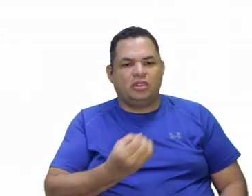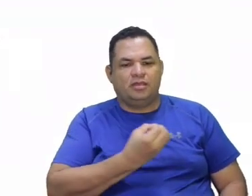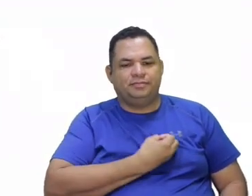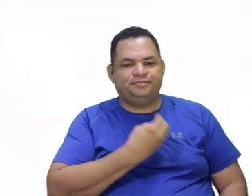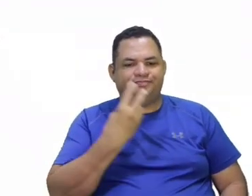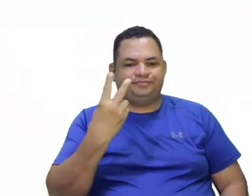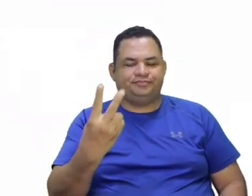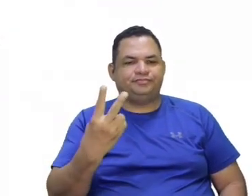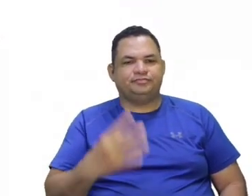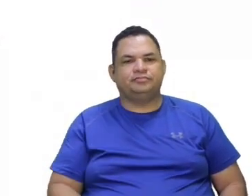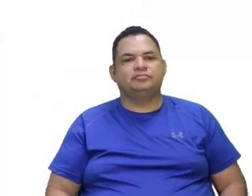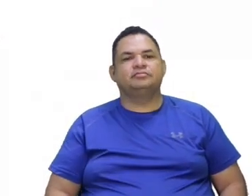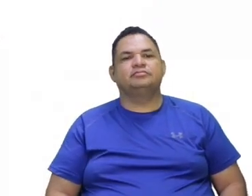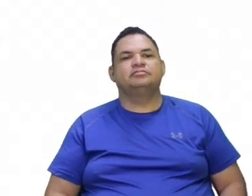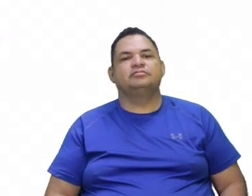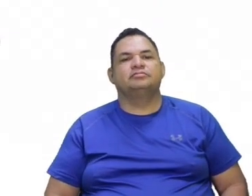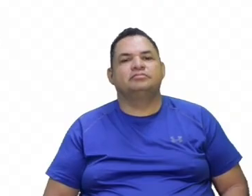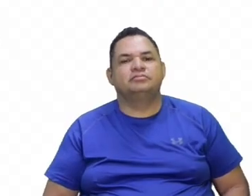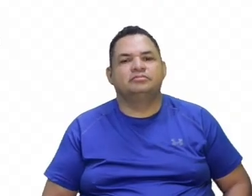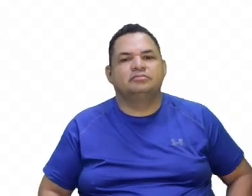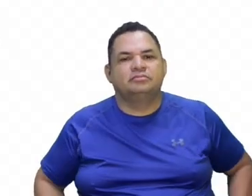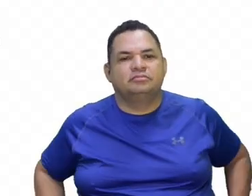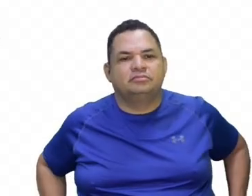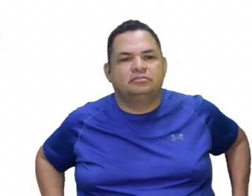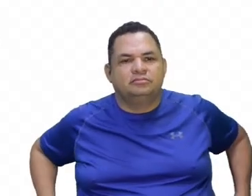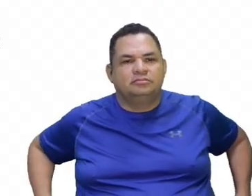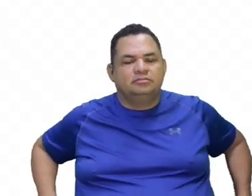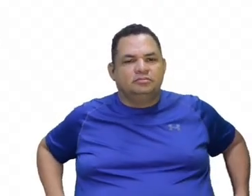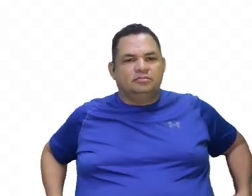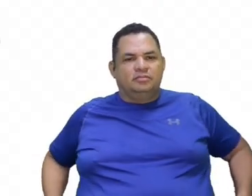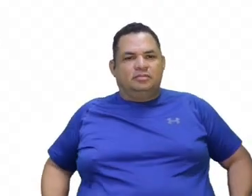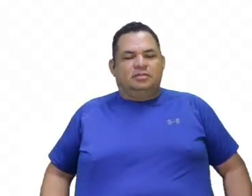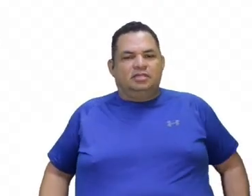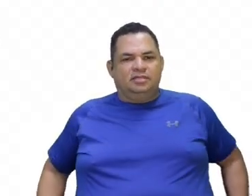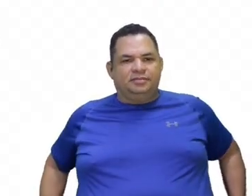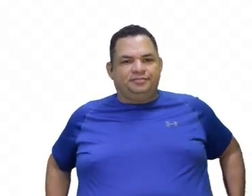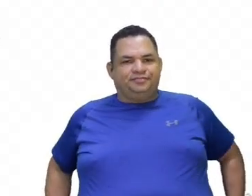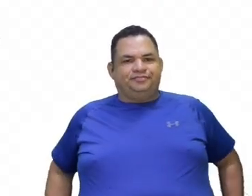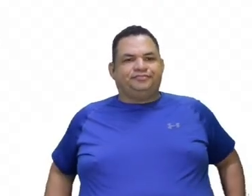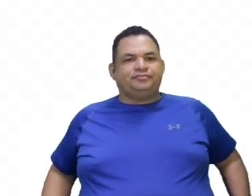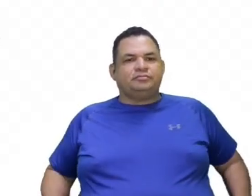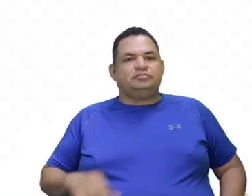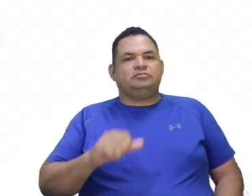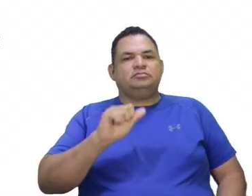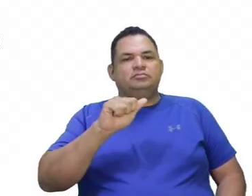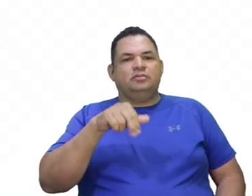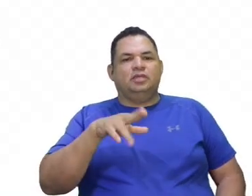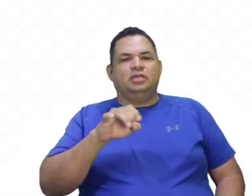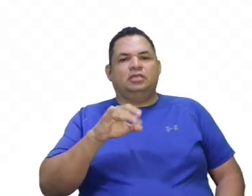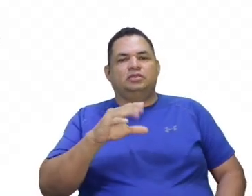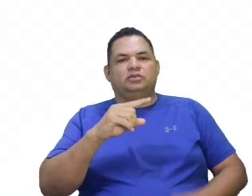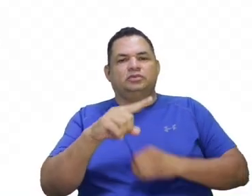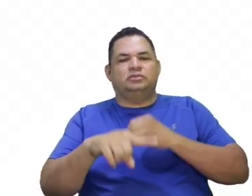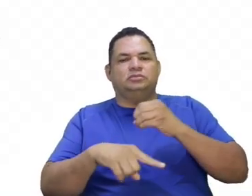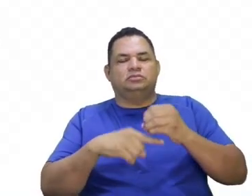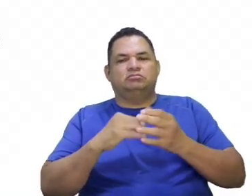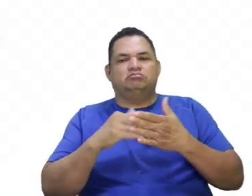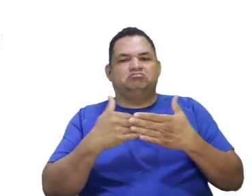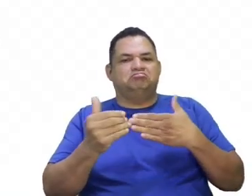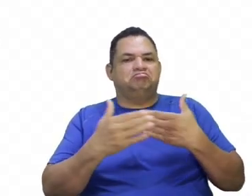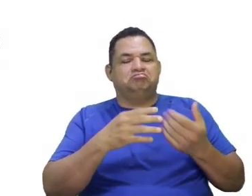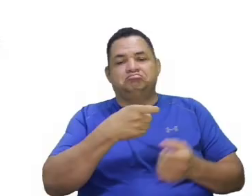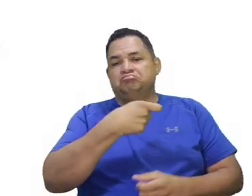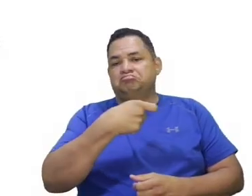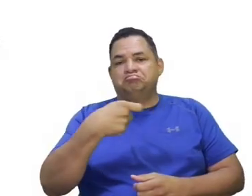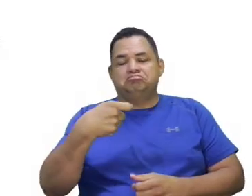Questão de número 2. Essa questão aqui é boa. O ânion de um átomo. E aí ele fala o